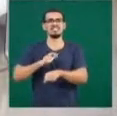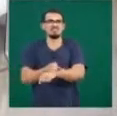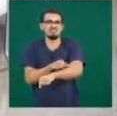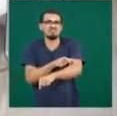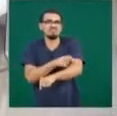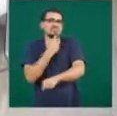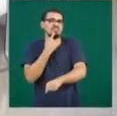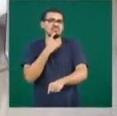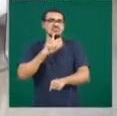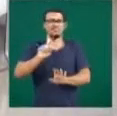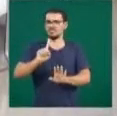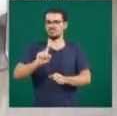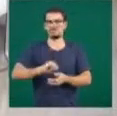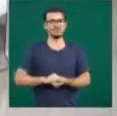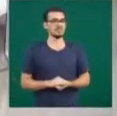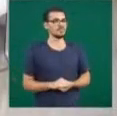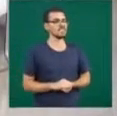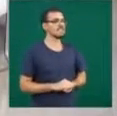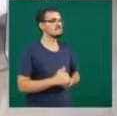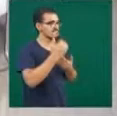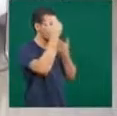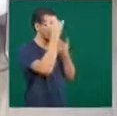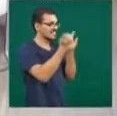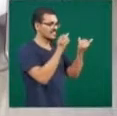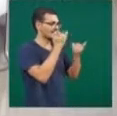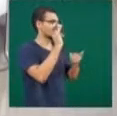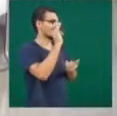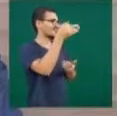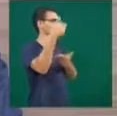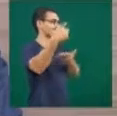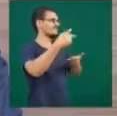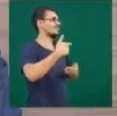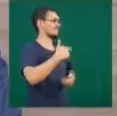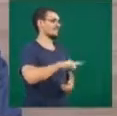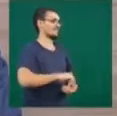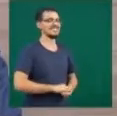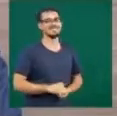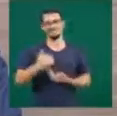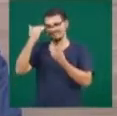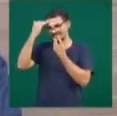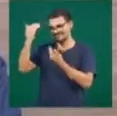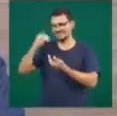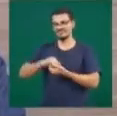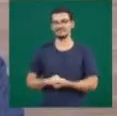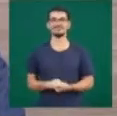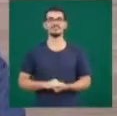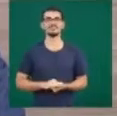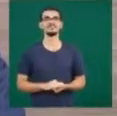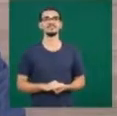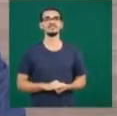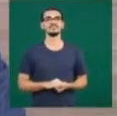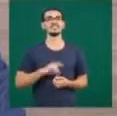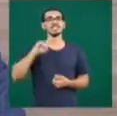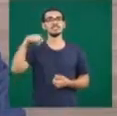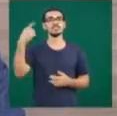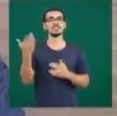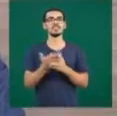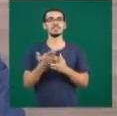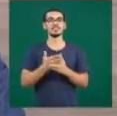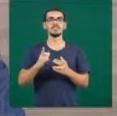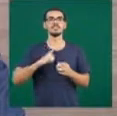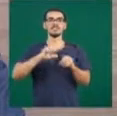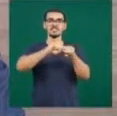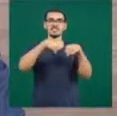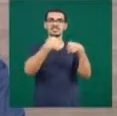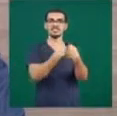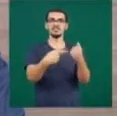pelas informações. Espero contar com você mais vezes aqui no programa. Eu que agradeço. Obrigado mesmo. E depois do intervalo, o Hospital Veterinário da UFO promove seminário